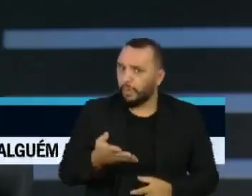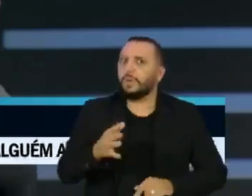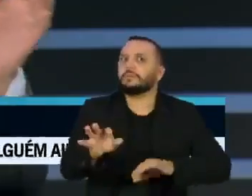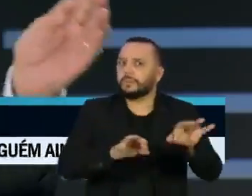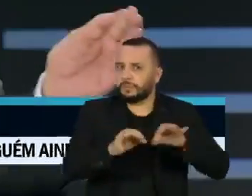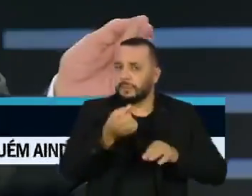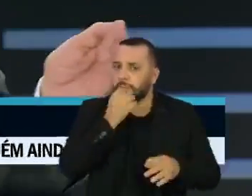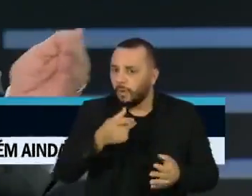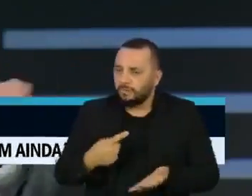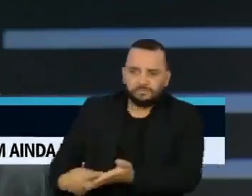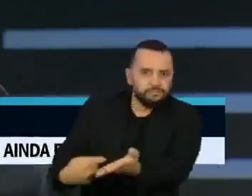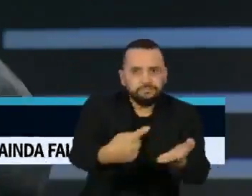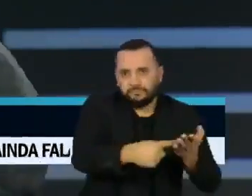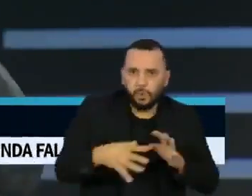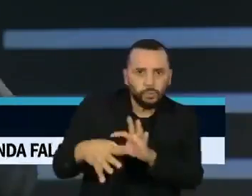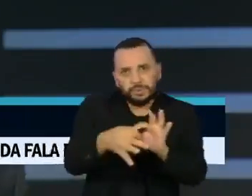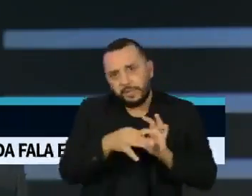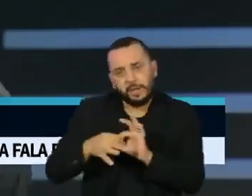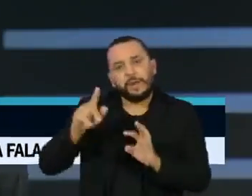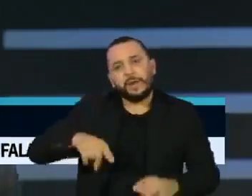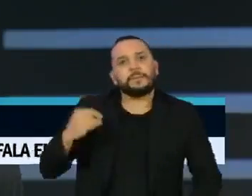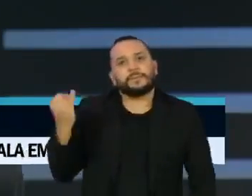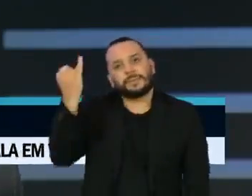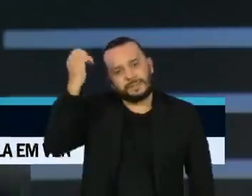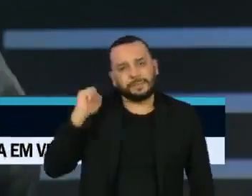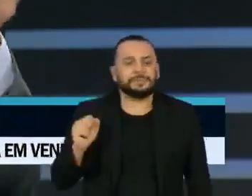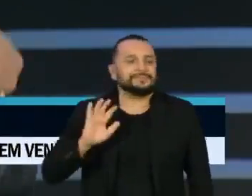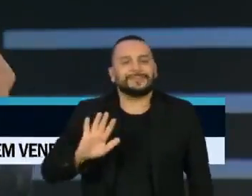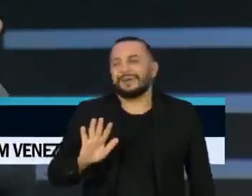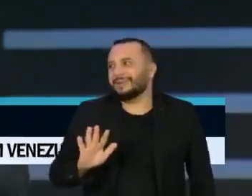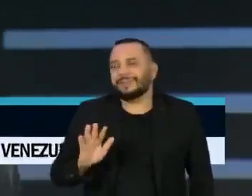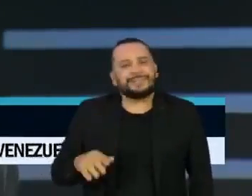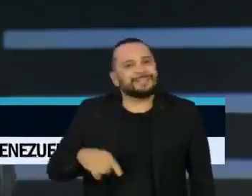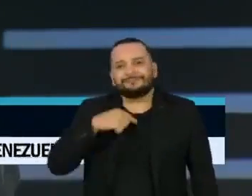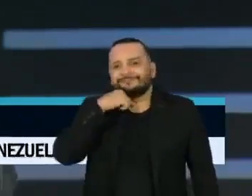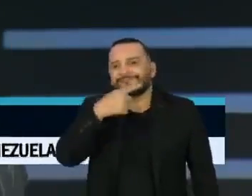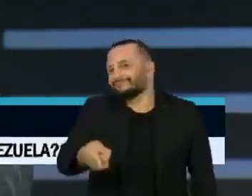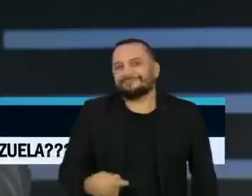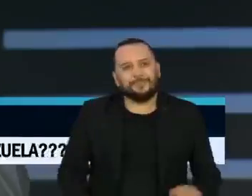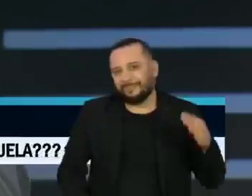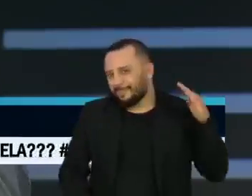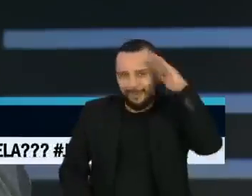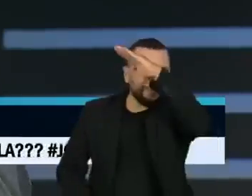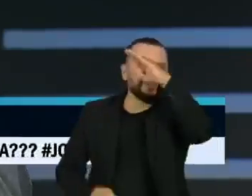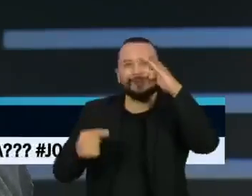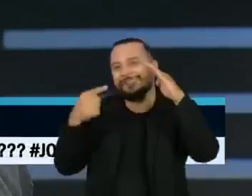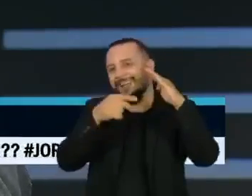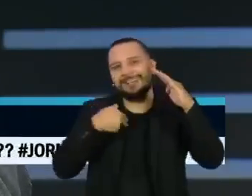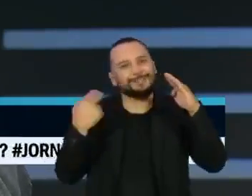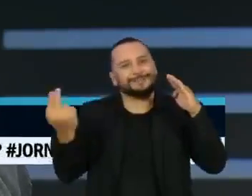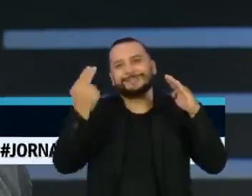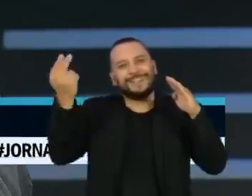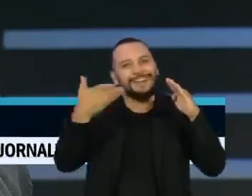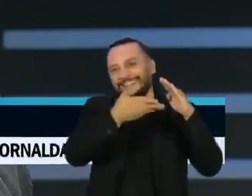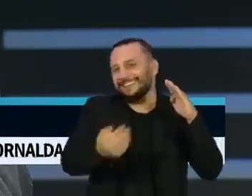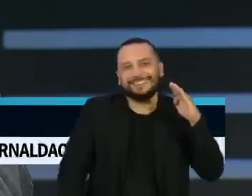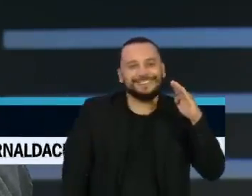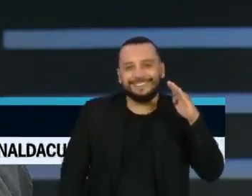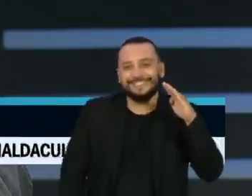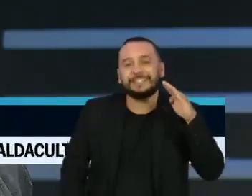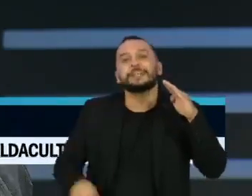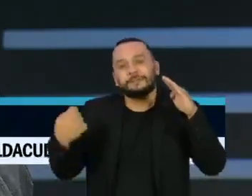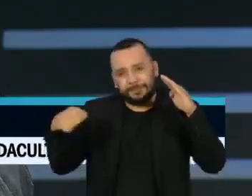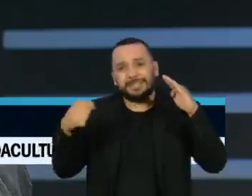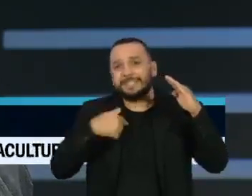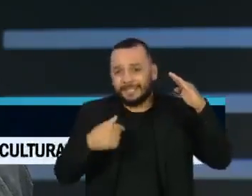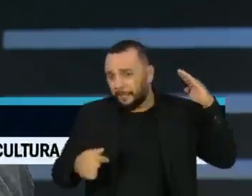de buscar uma unidade, mas não tem jeito de buscar unidade com Jair Bolsonaro. Esse é o nó górdio. Enquanto não cortar esse